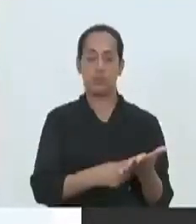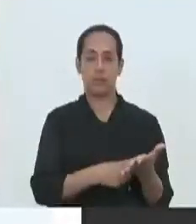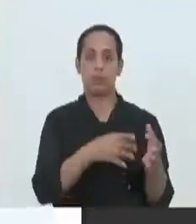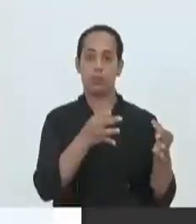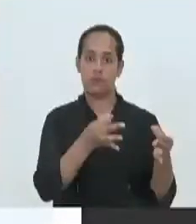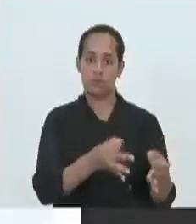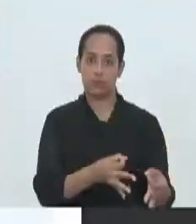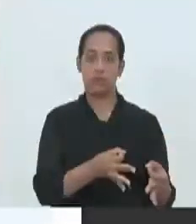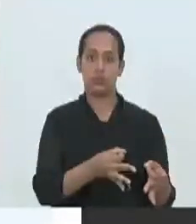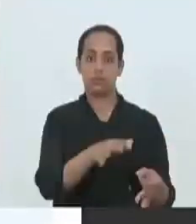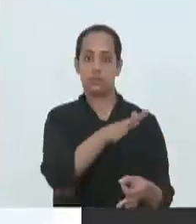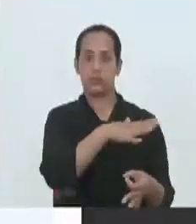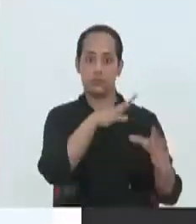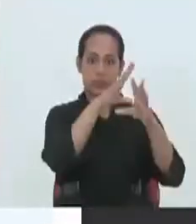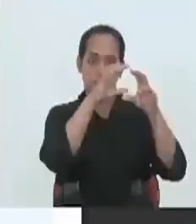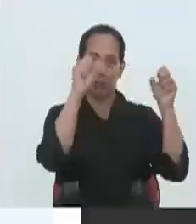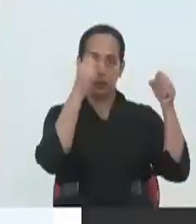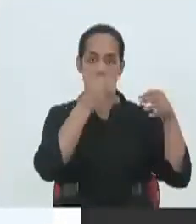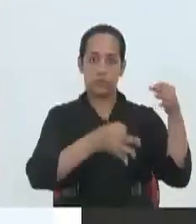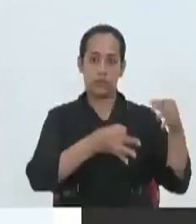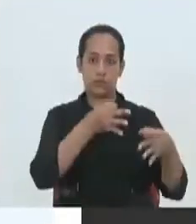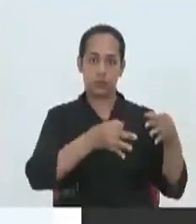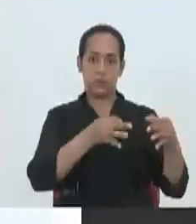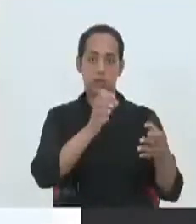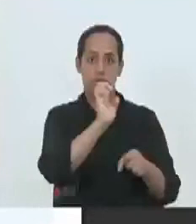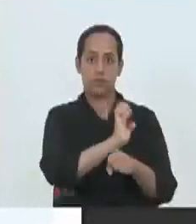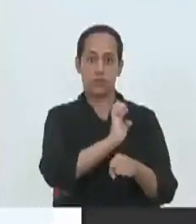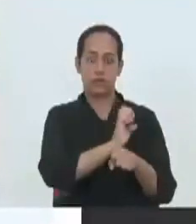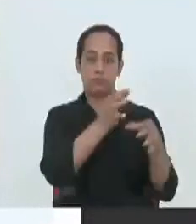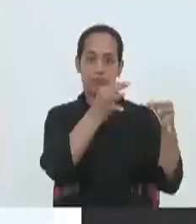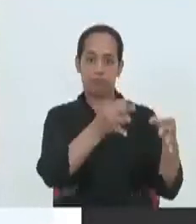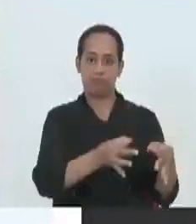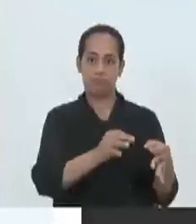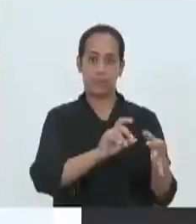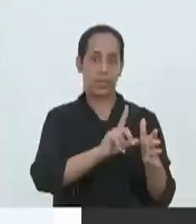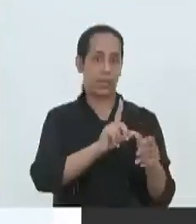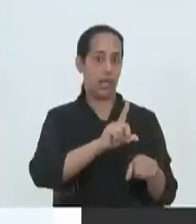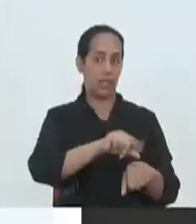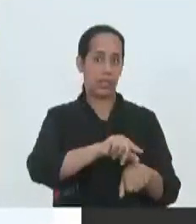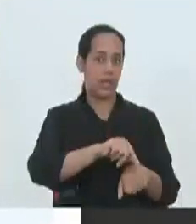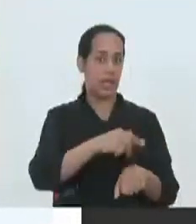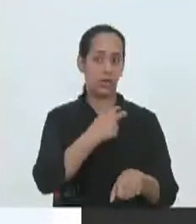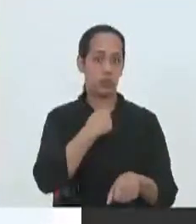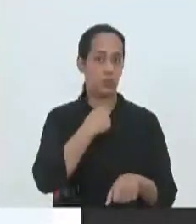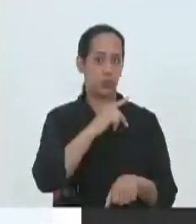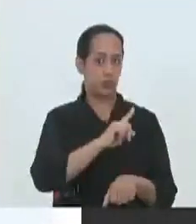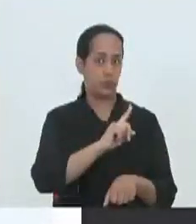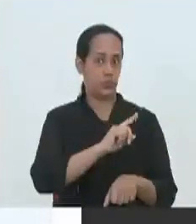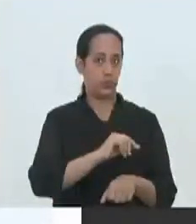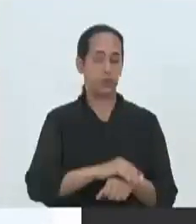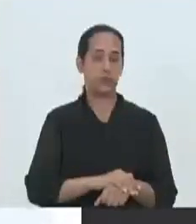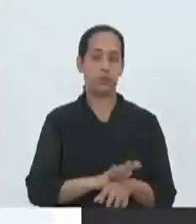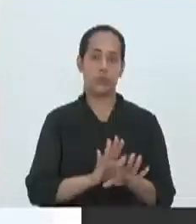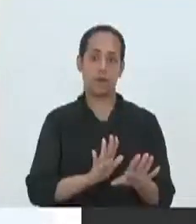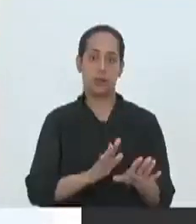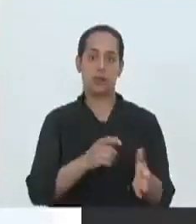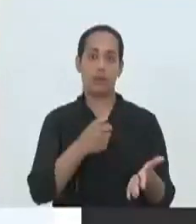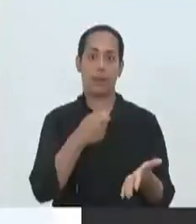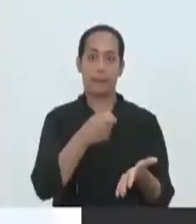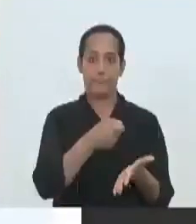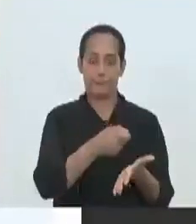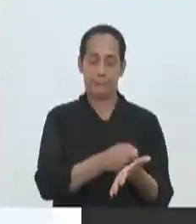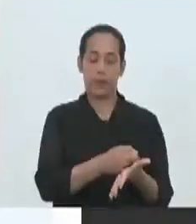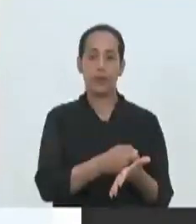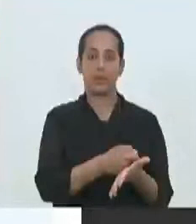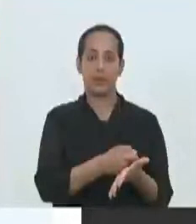Tribunal de Justiça do estado rigorosamente sem atrasar jamais eh Então por mais que a gente pague e a gente vem cumprindo novas